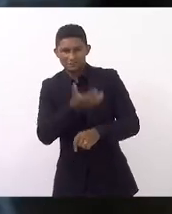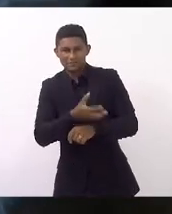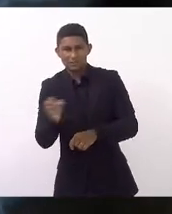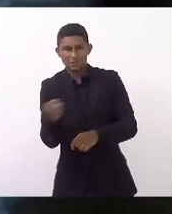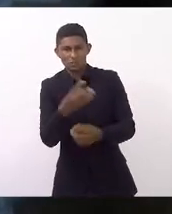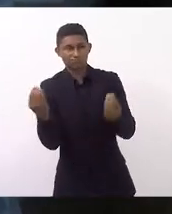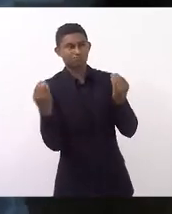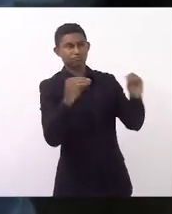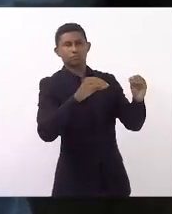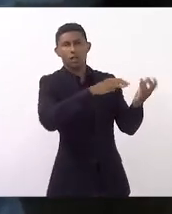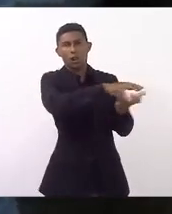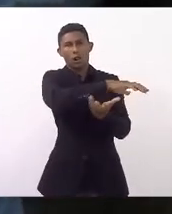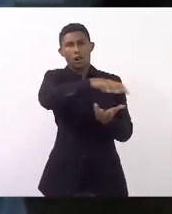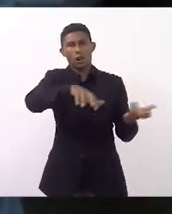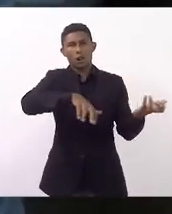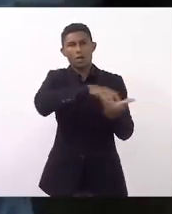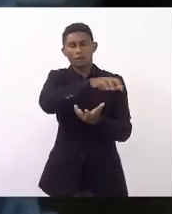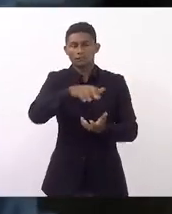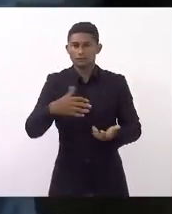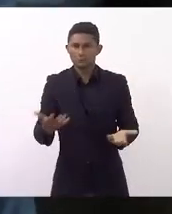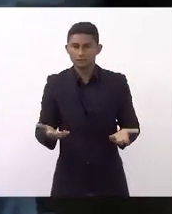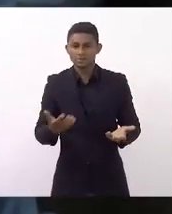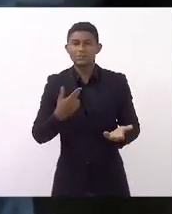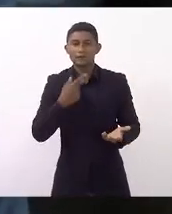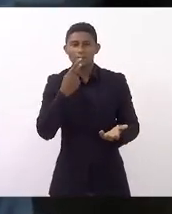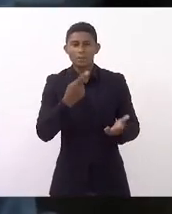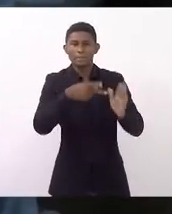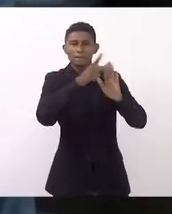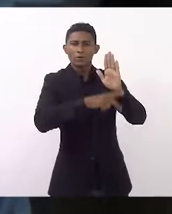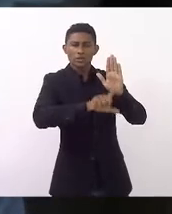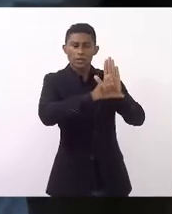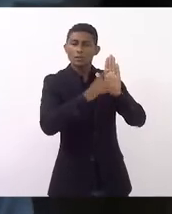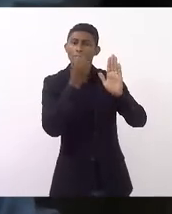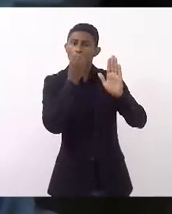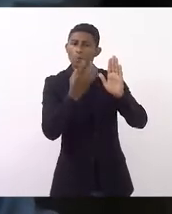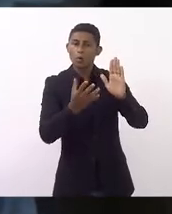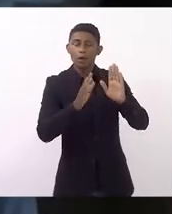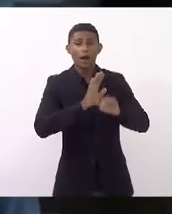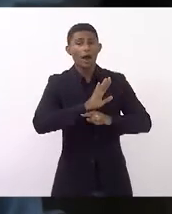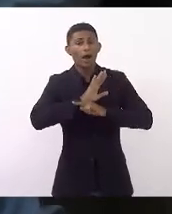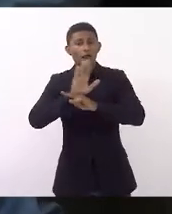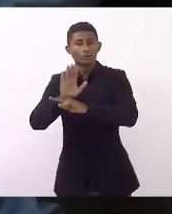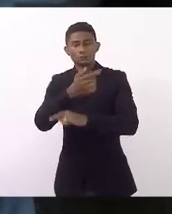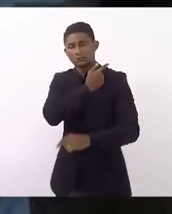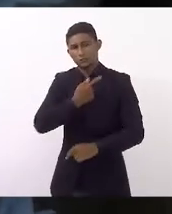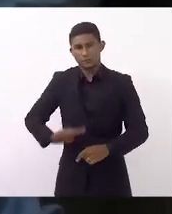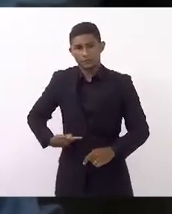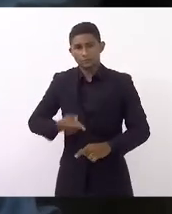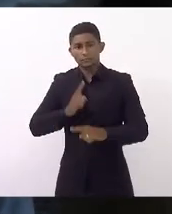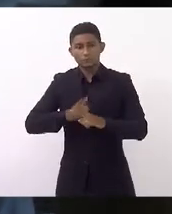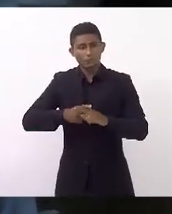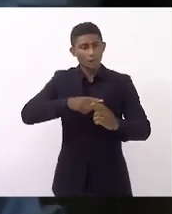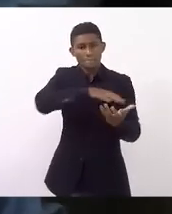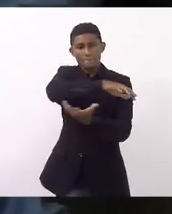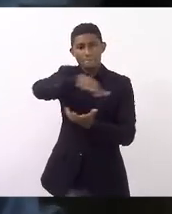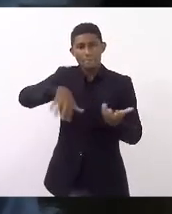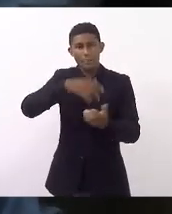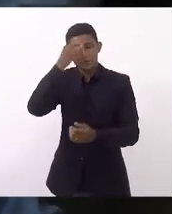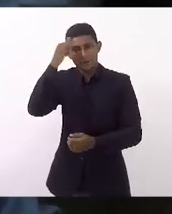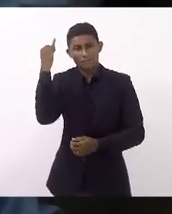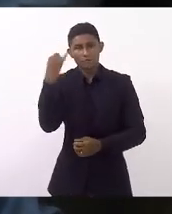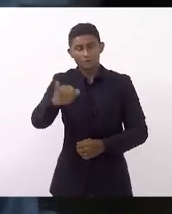falei com o secretário Alexandre Valle, era um projeto bom para o governo, porque evitava essa balbúrdia. Aí a palavra que agora